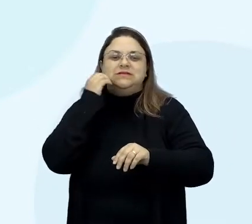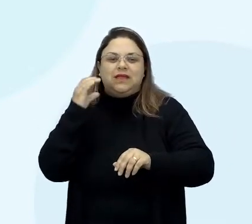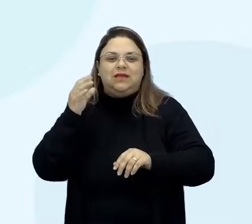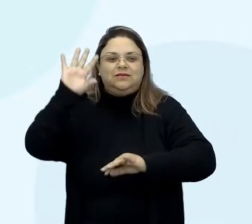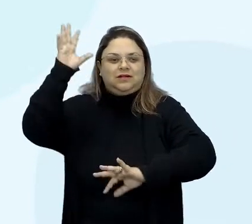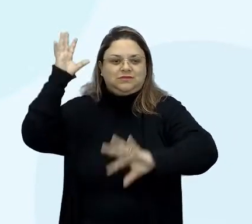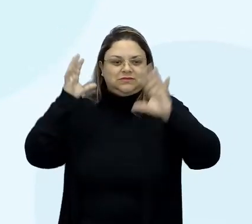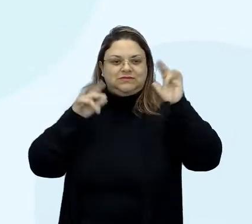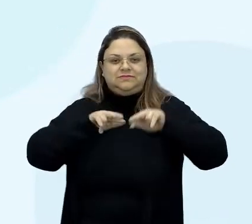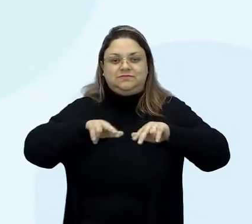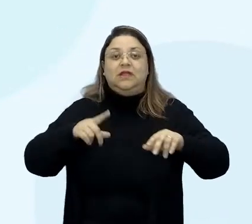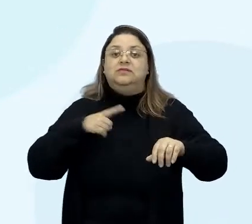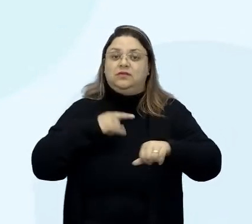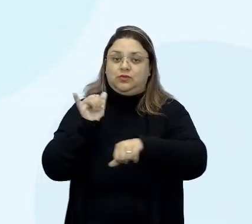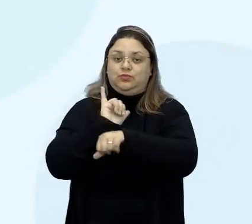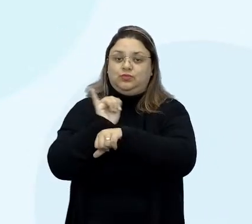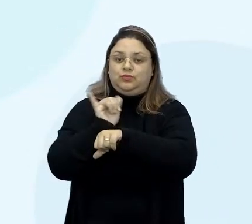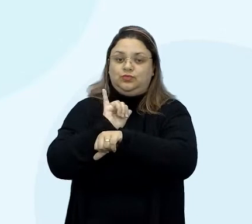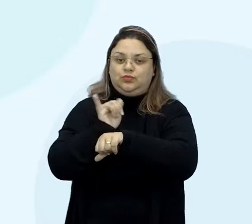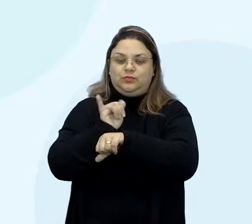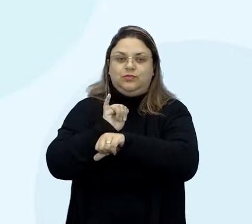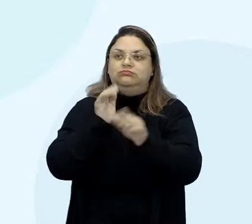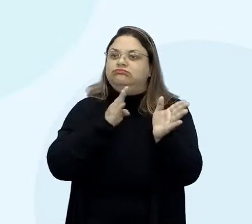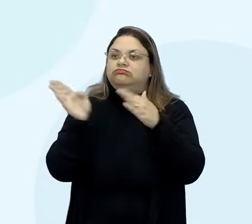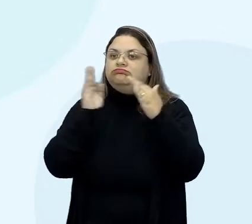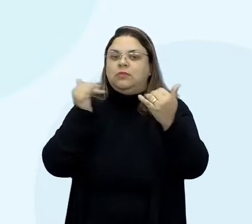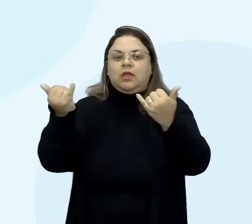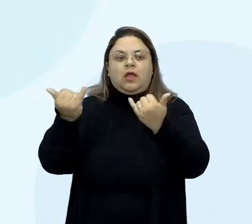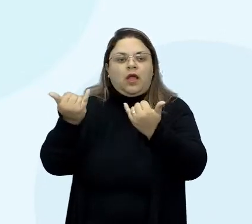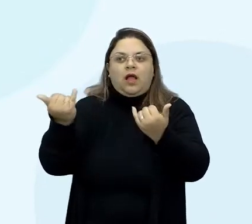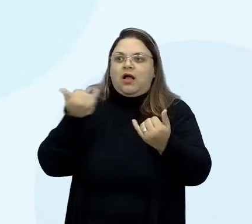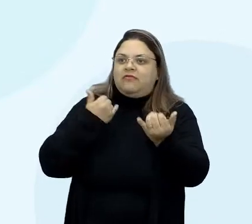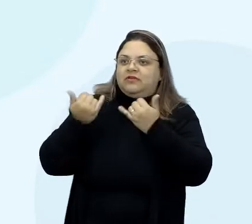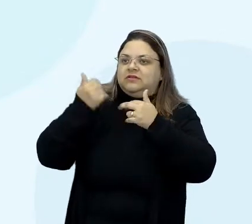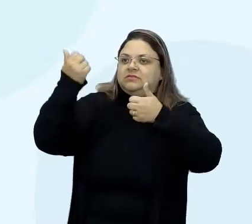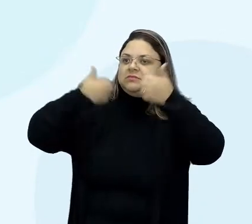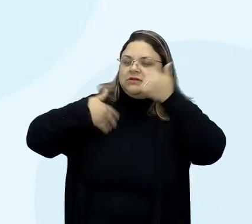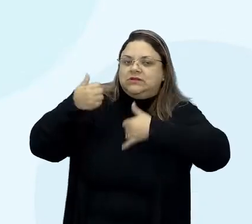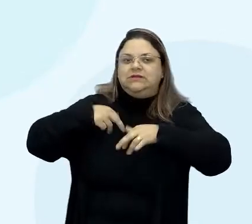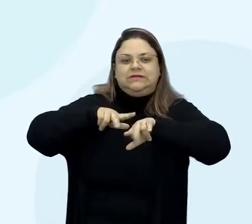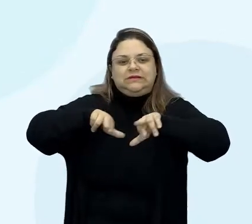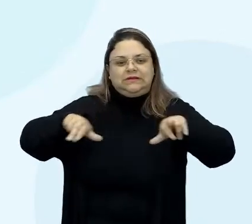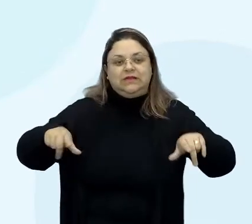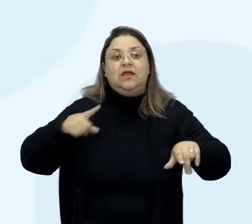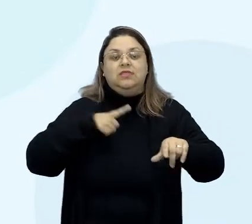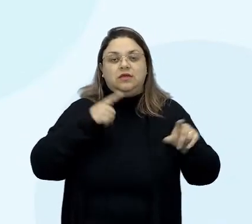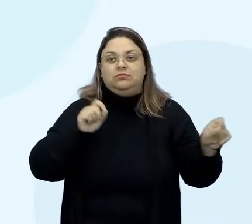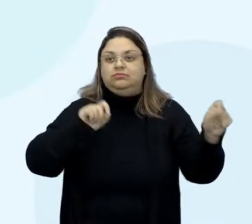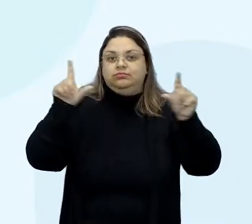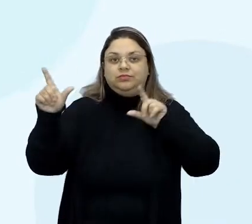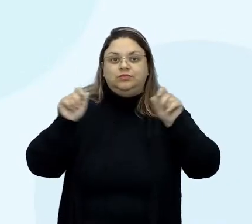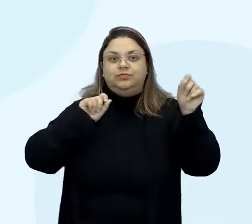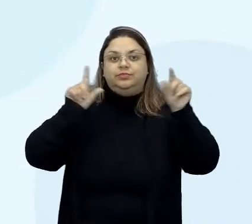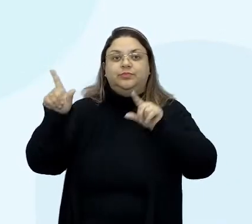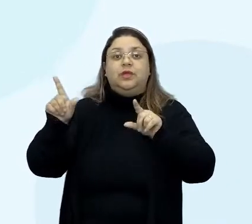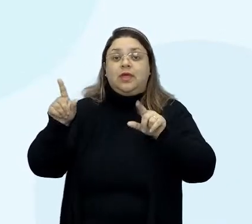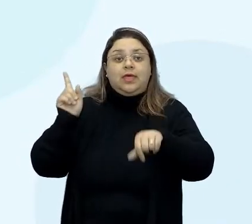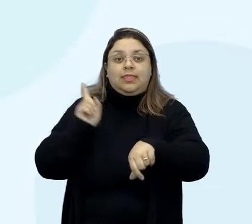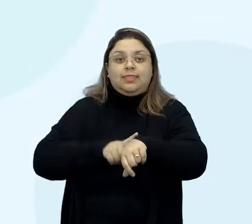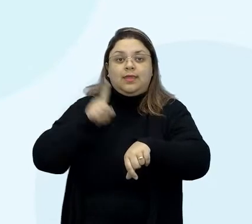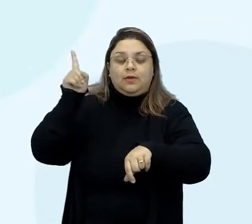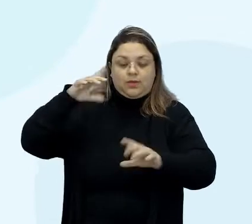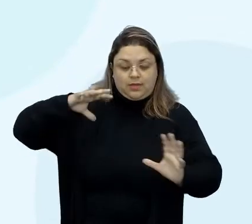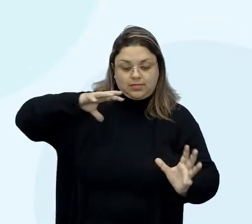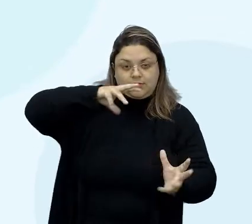que disponibiliza vídeos comentando as notícias que movimentam essas áreas. É possível conferir imagens em tempo reais da Terra, captadas